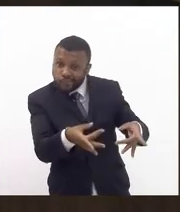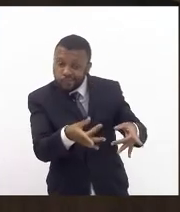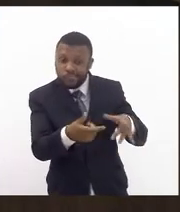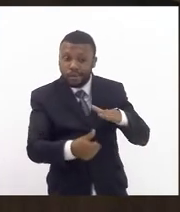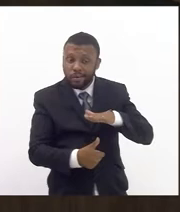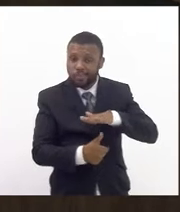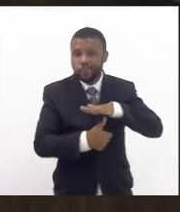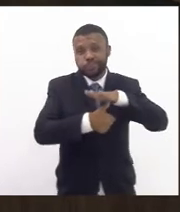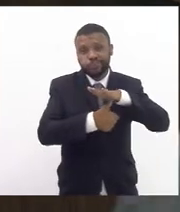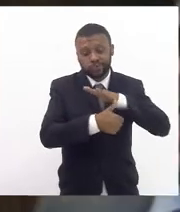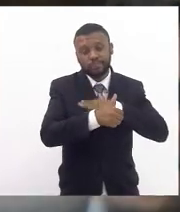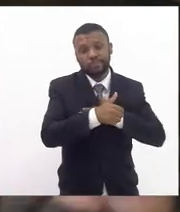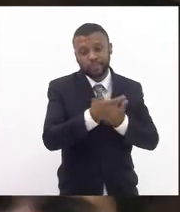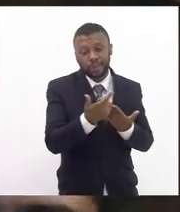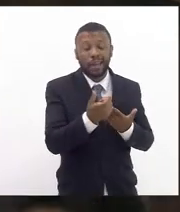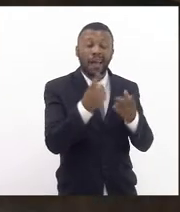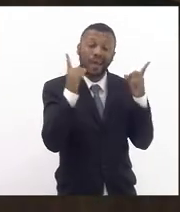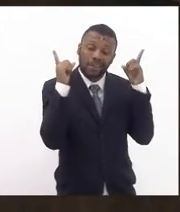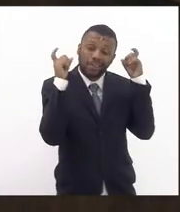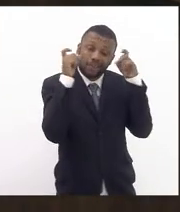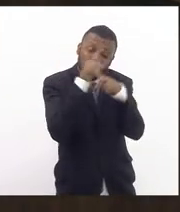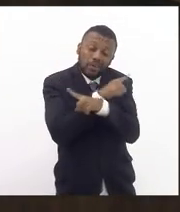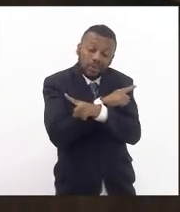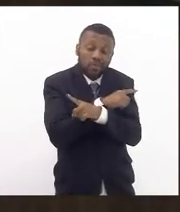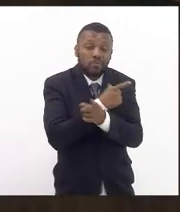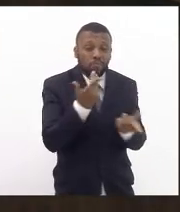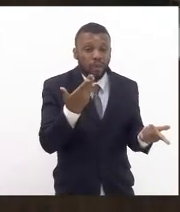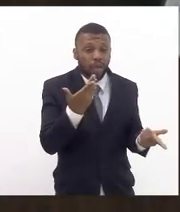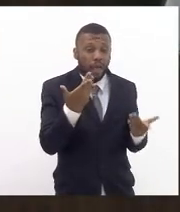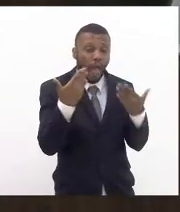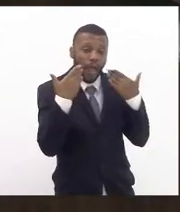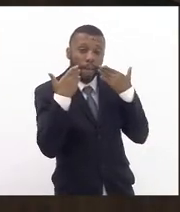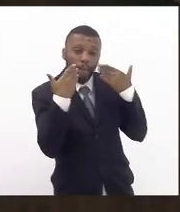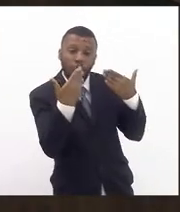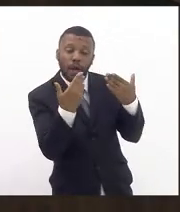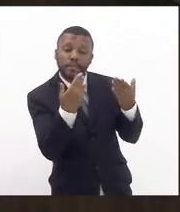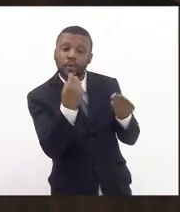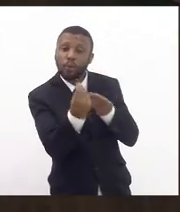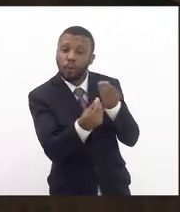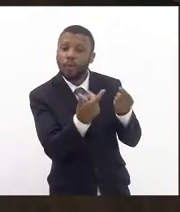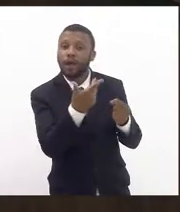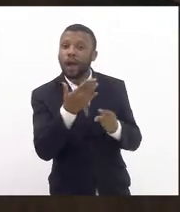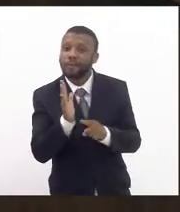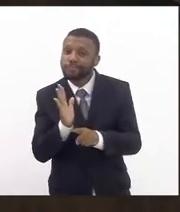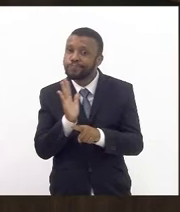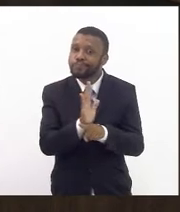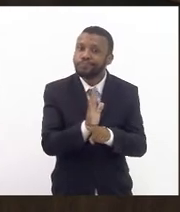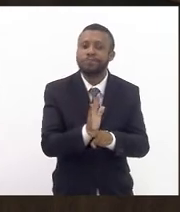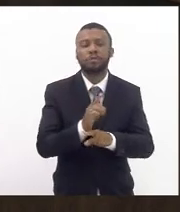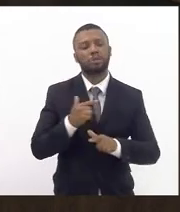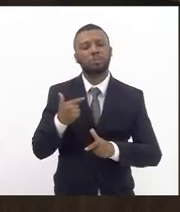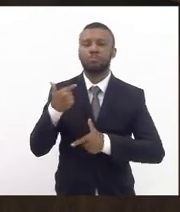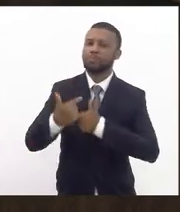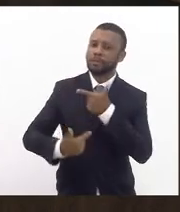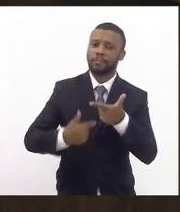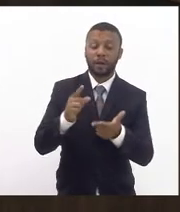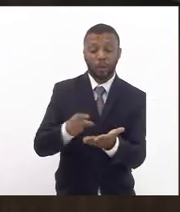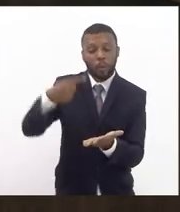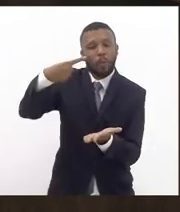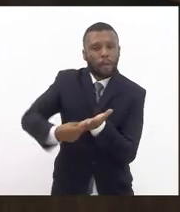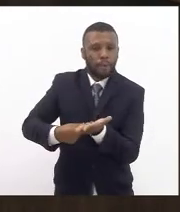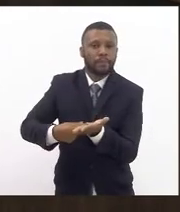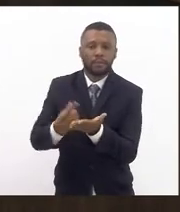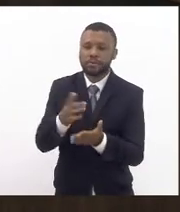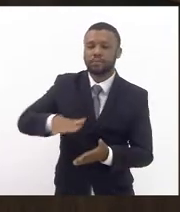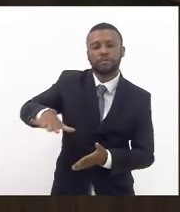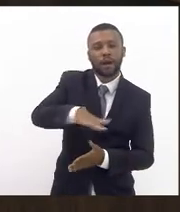é algo realmente difícil e demonstra a contribuição e proatividade com a educação. A